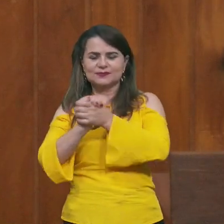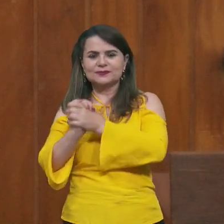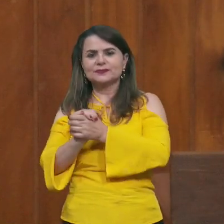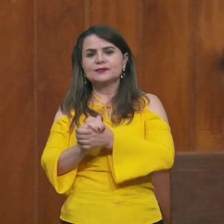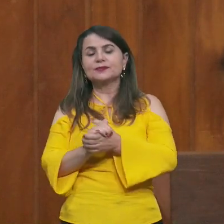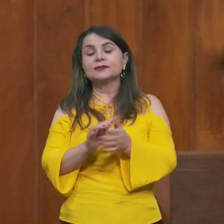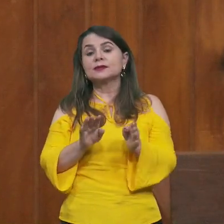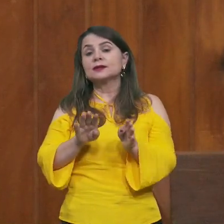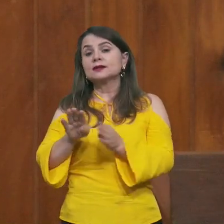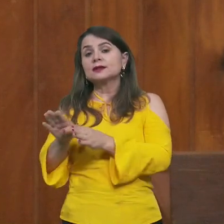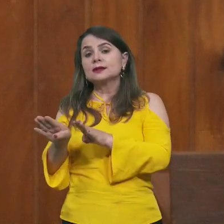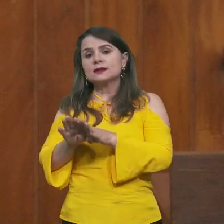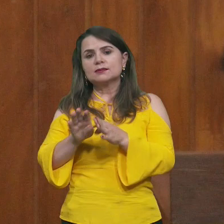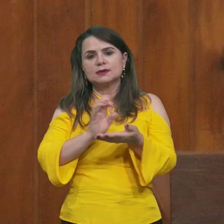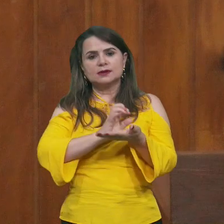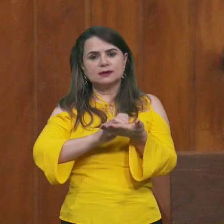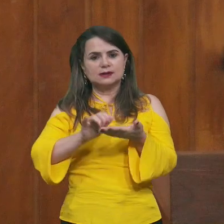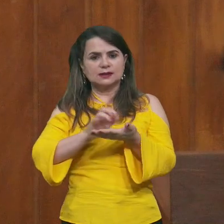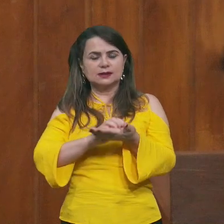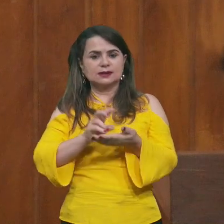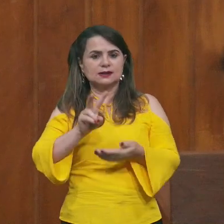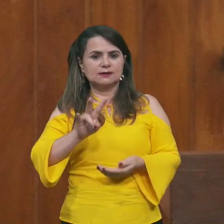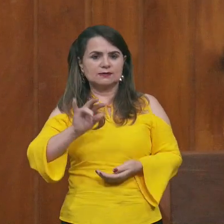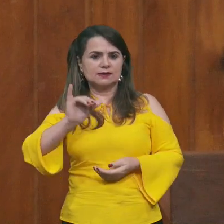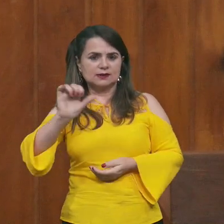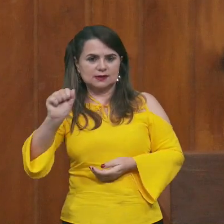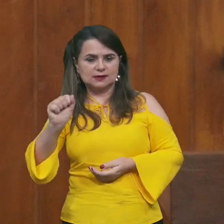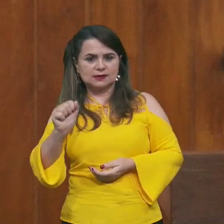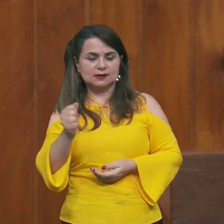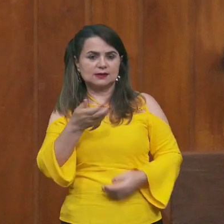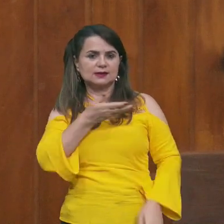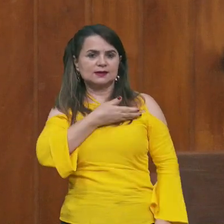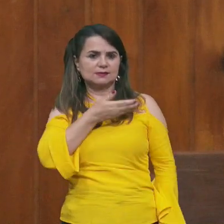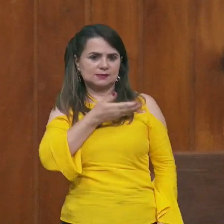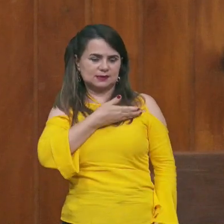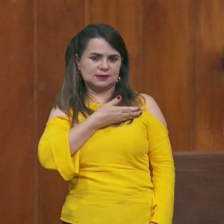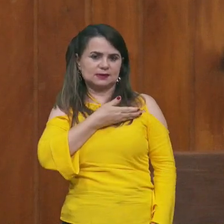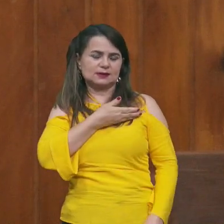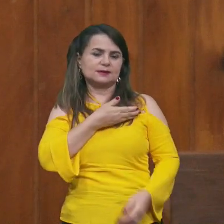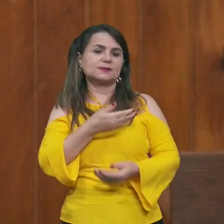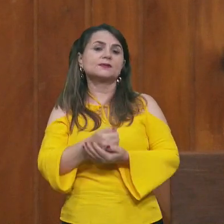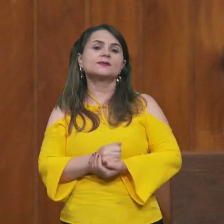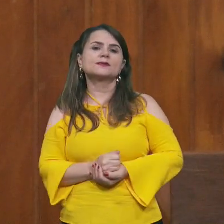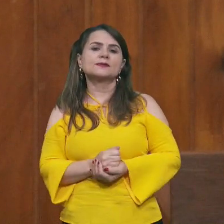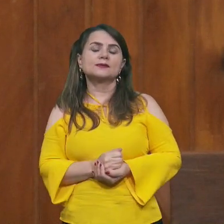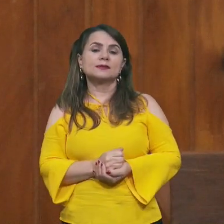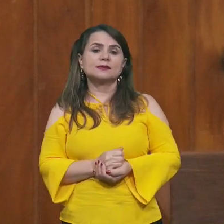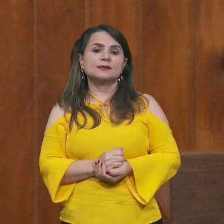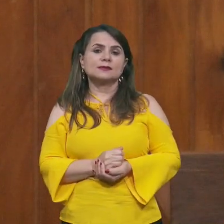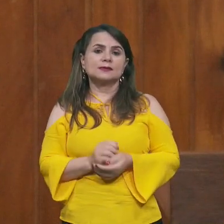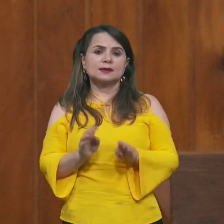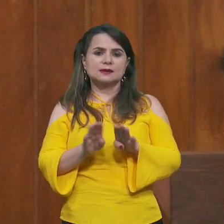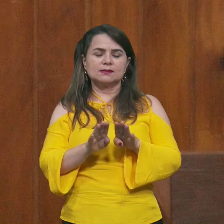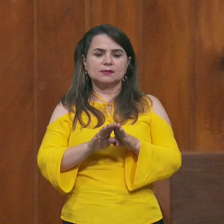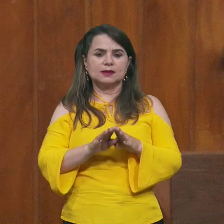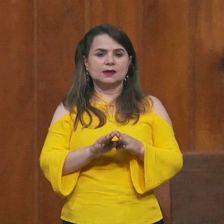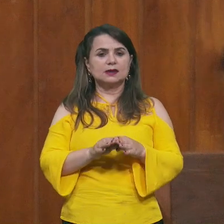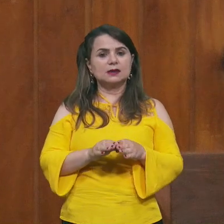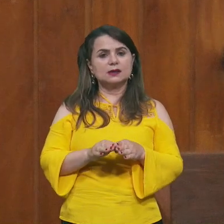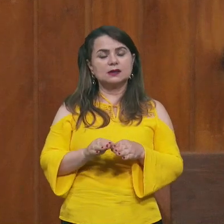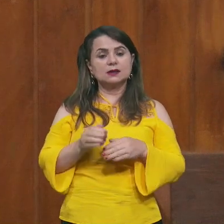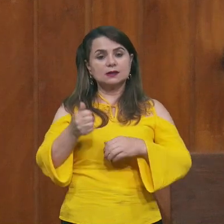Cumprimento a secretária Vânia Lombardi, essa grande amiga, secretária, que vem desenvolvendo o seu